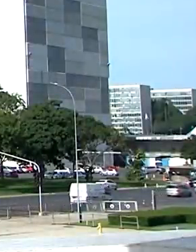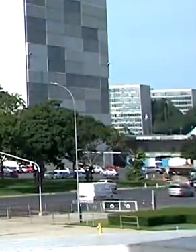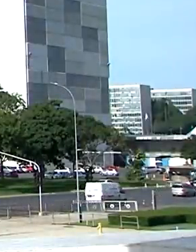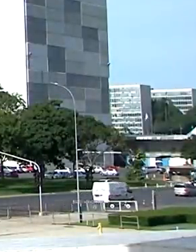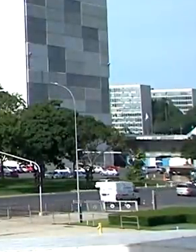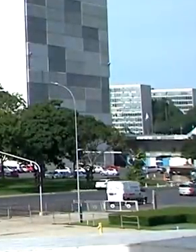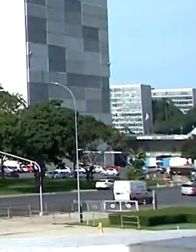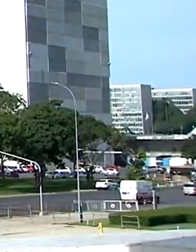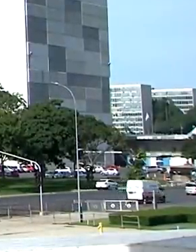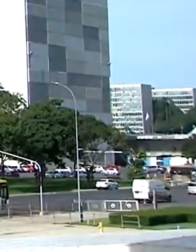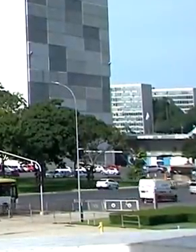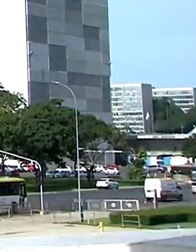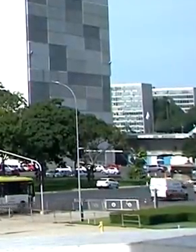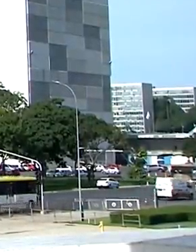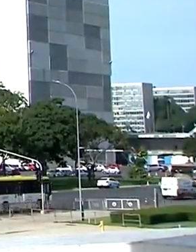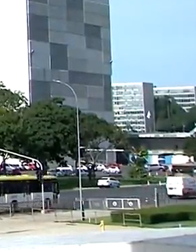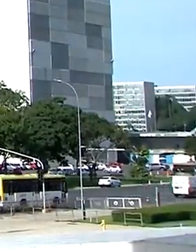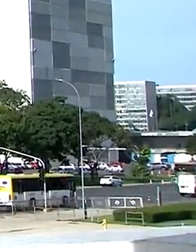Tchau.